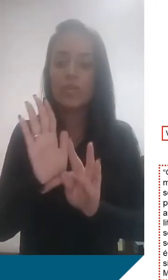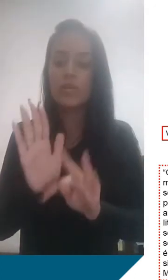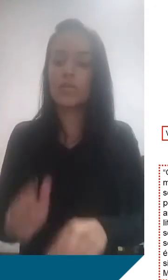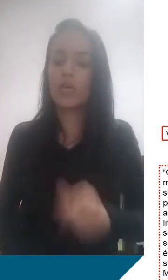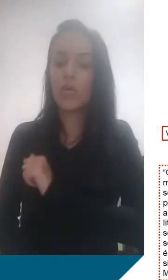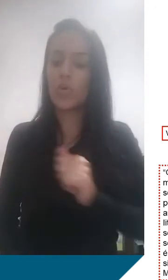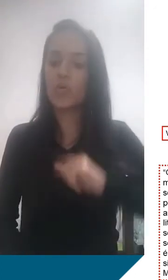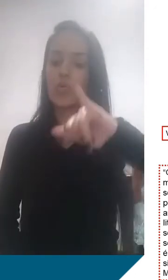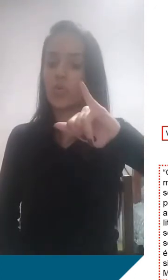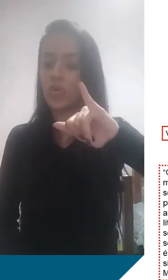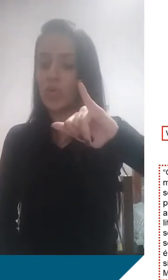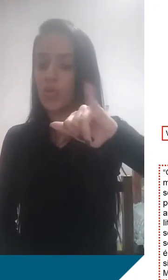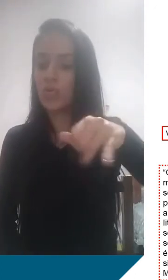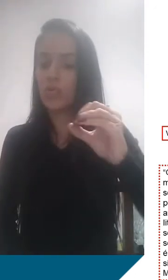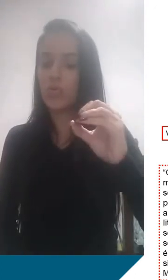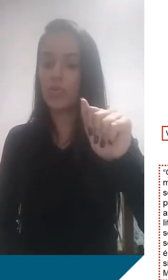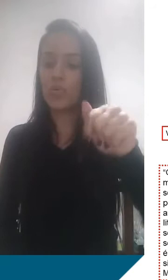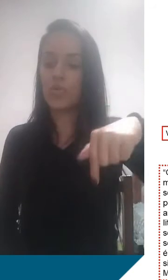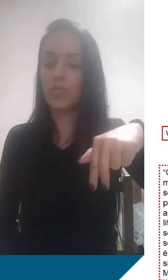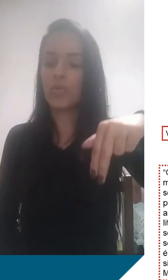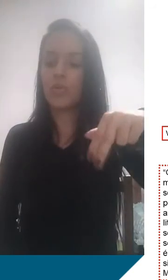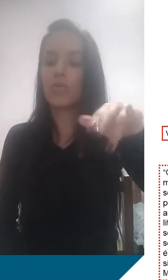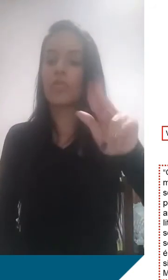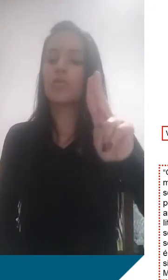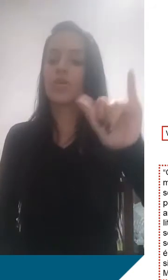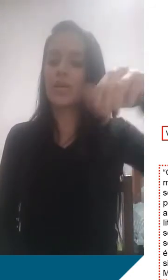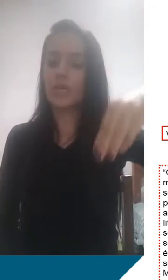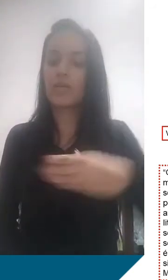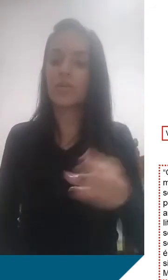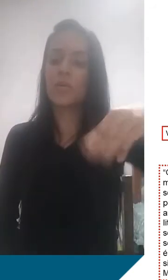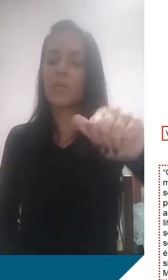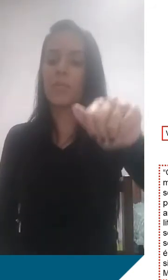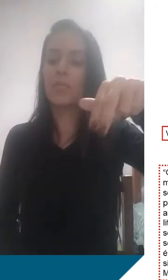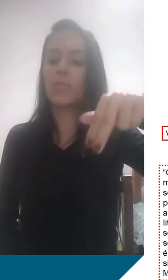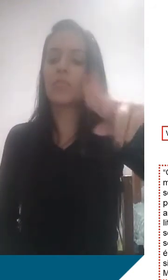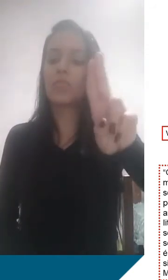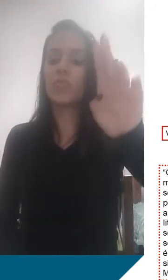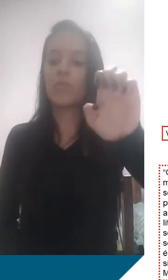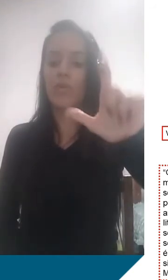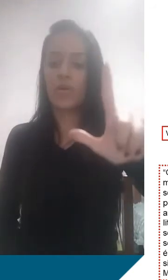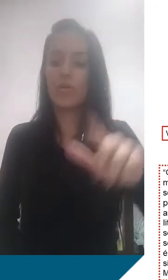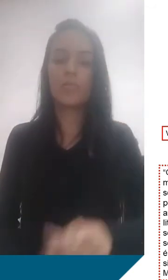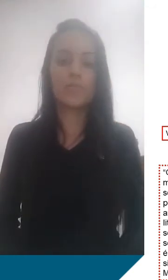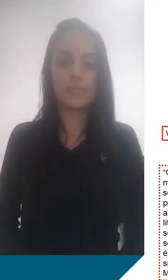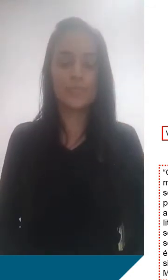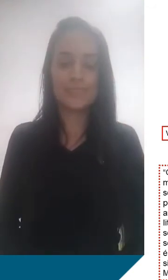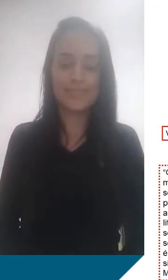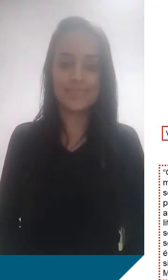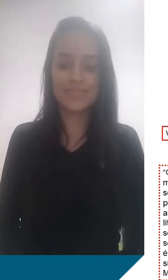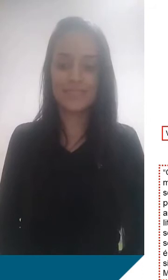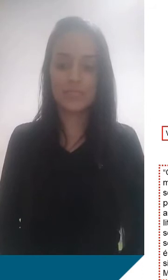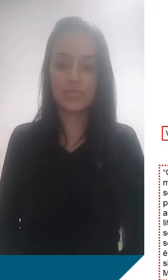Joaquim Manuel de Macedo em A Moreninha, que foi um dos principais autores junto a José de Alencar desse tipo de